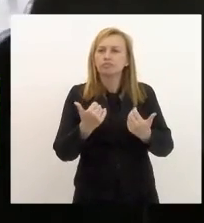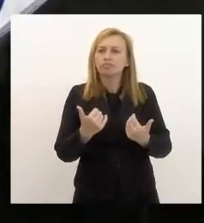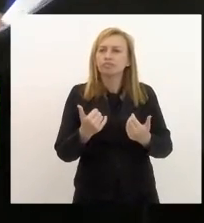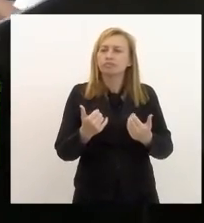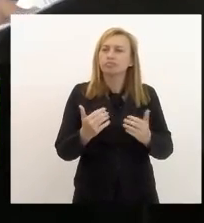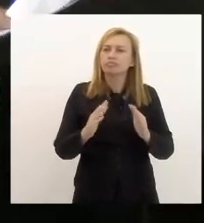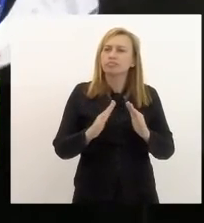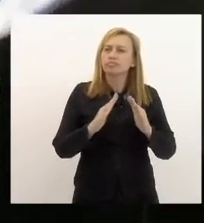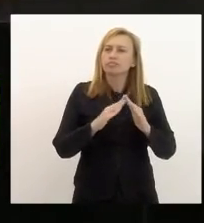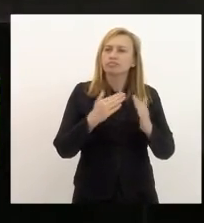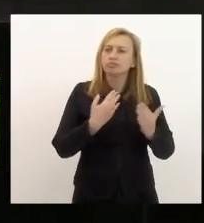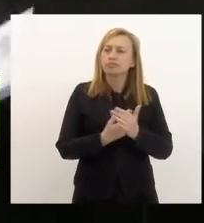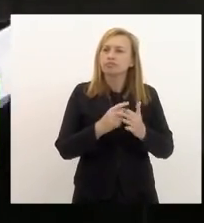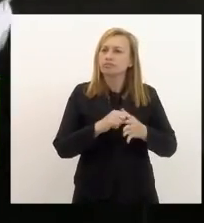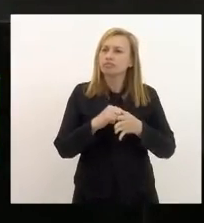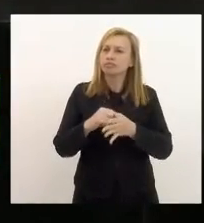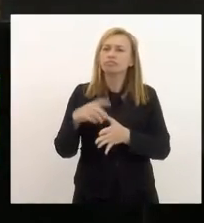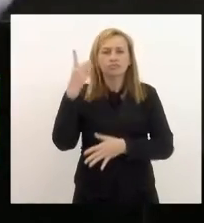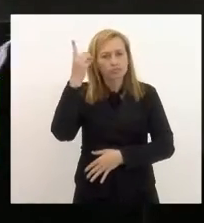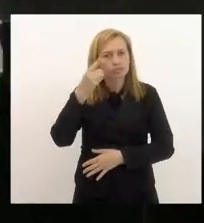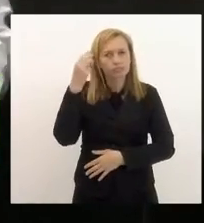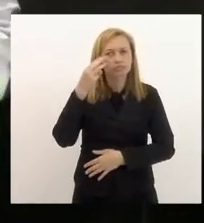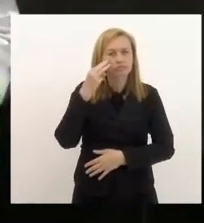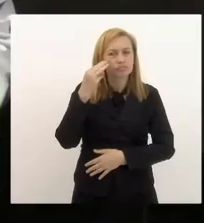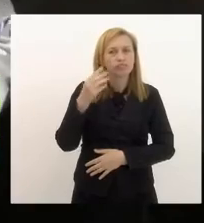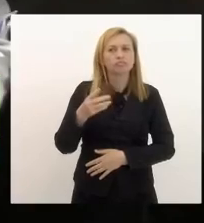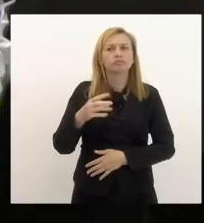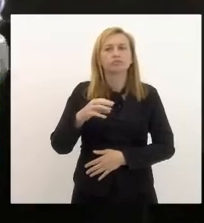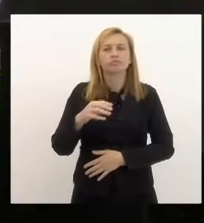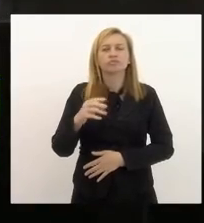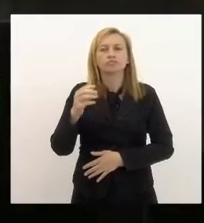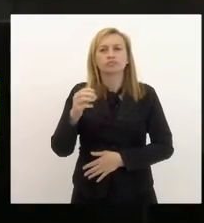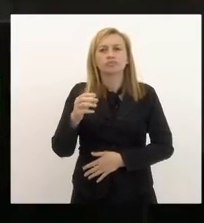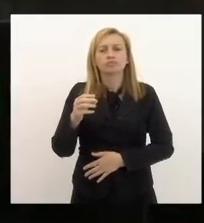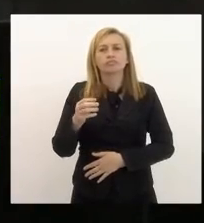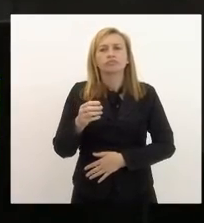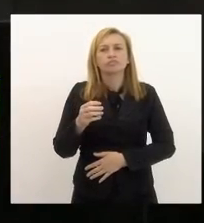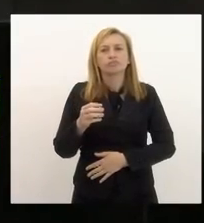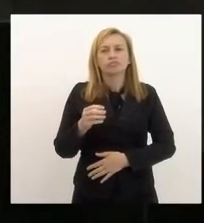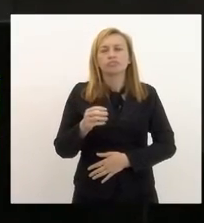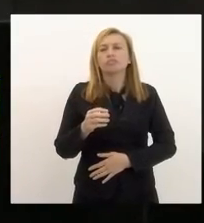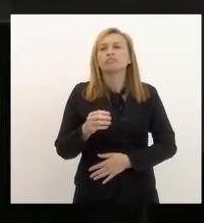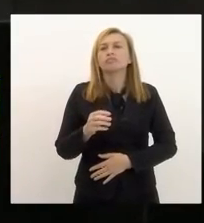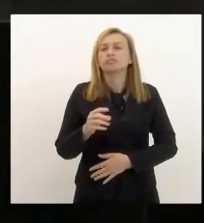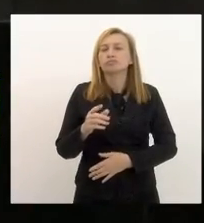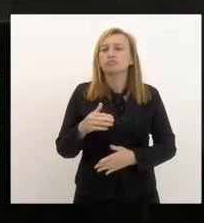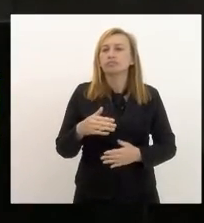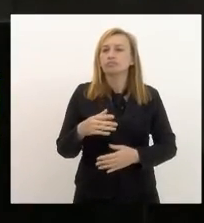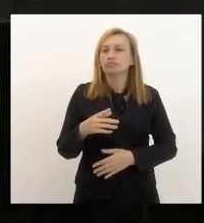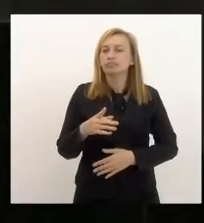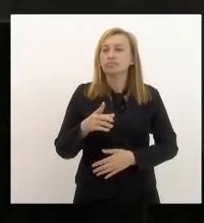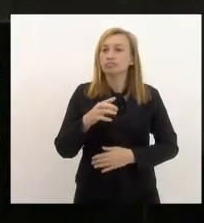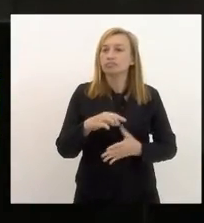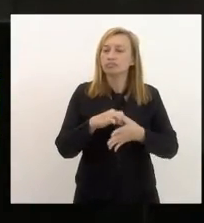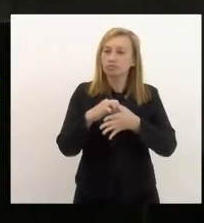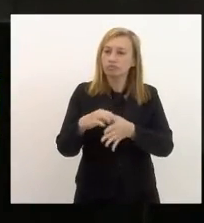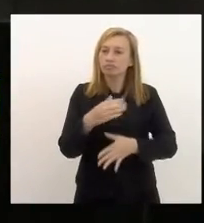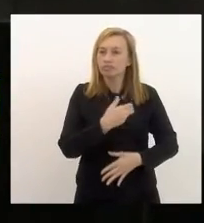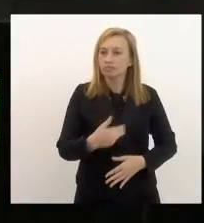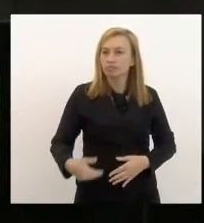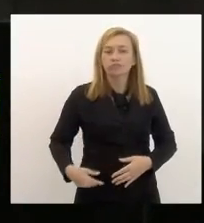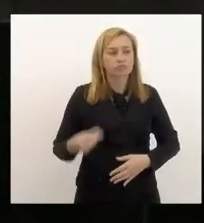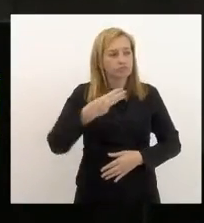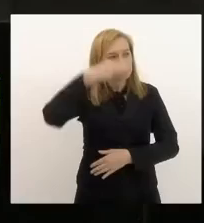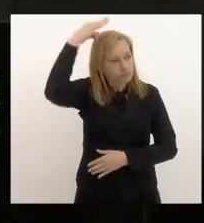através do colégio ele deputada Martha Rocha Valdete é que tá os spawns todos e até o presidente a teoria do governo Márcio